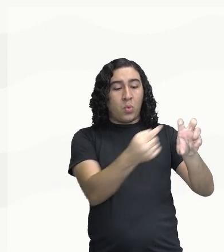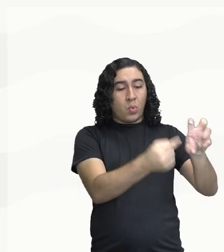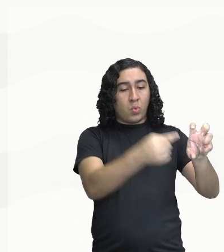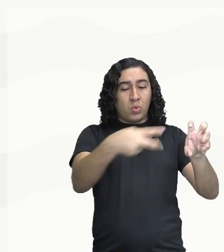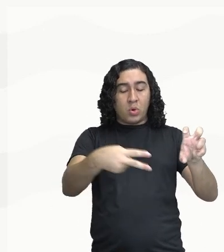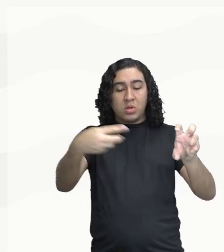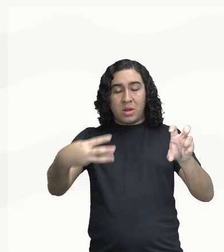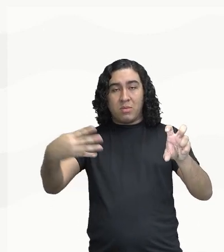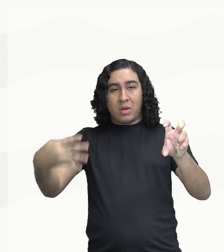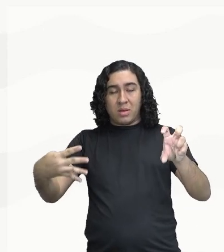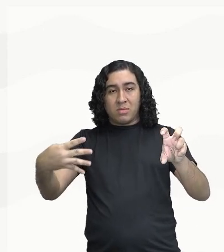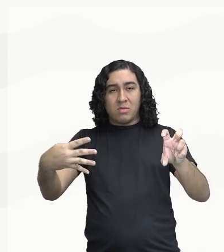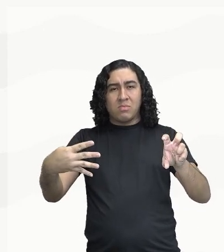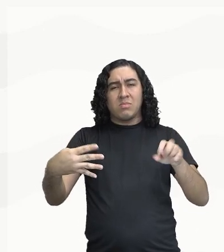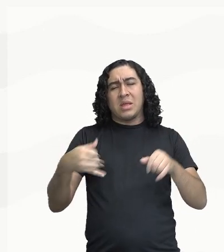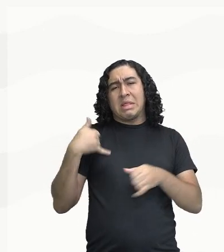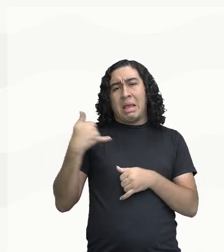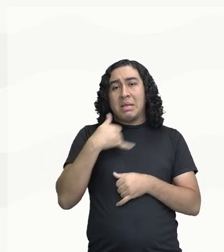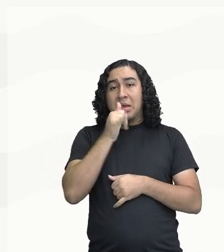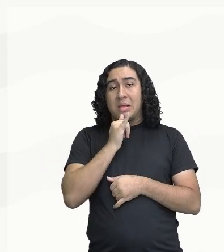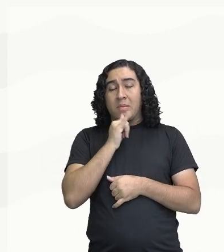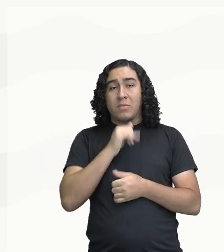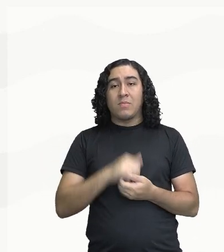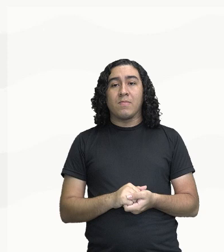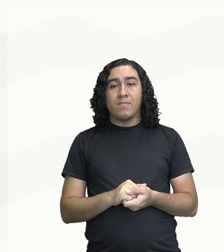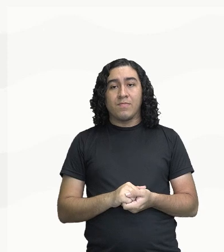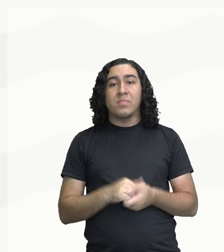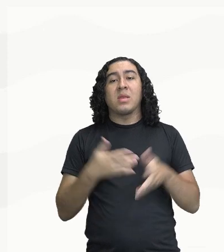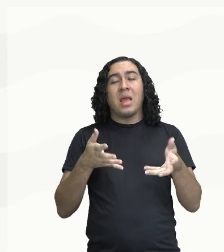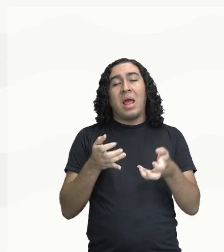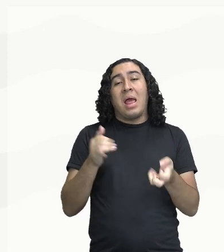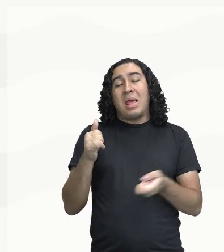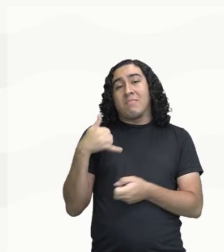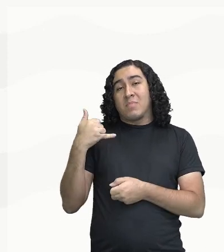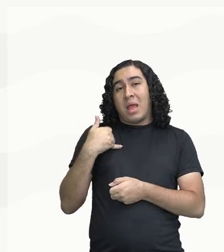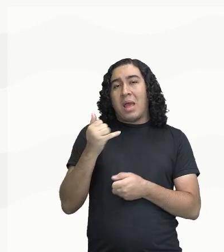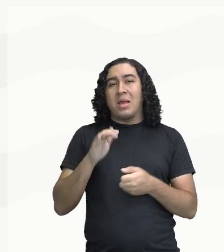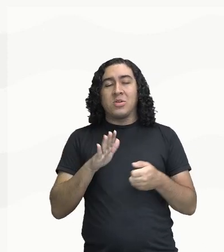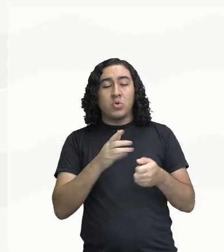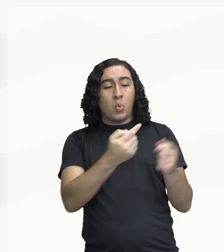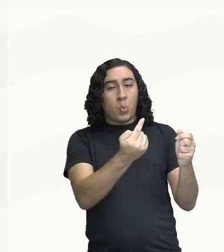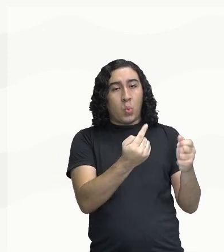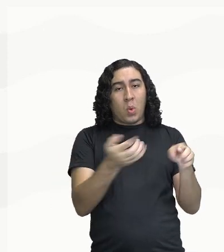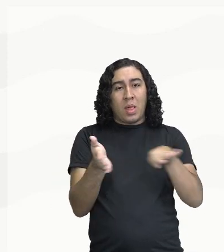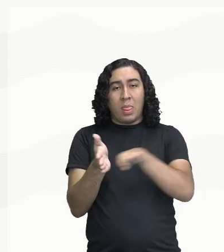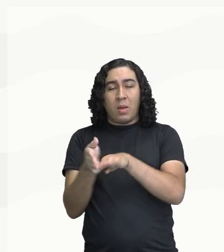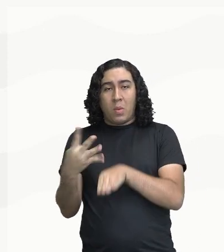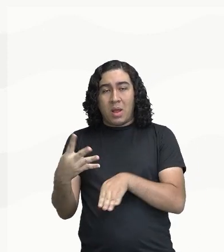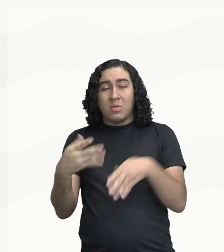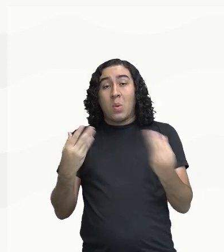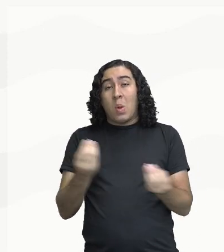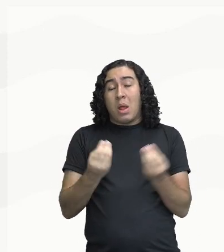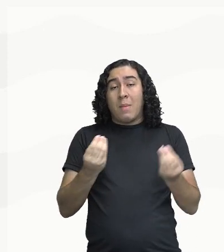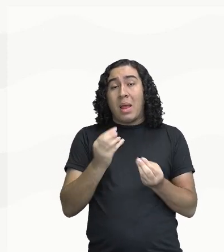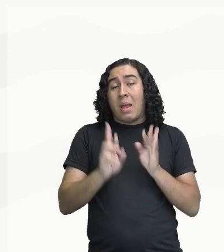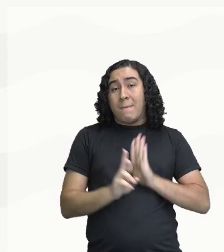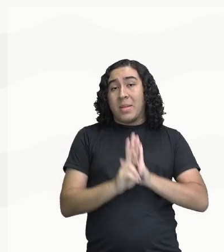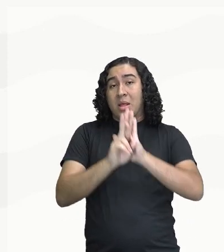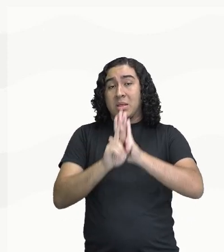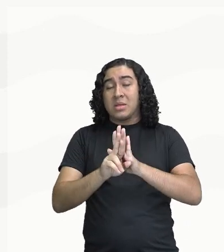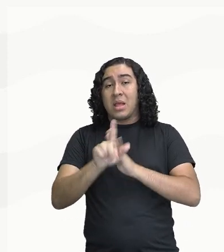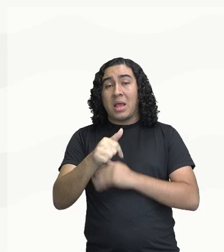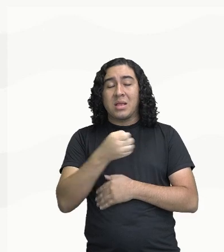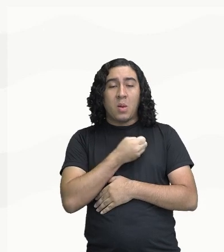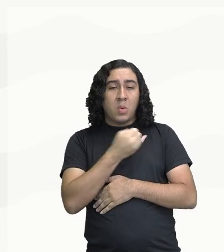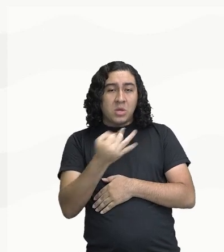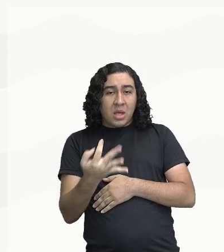Vamos falar em idade. Então, eu quero idades de 1 até 4. Como eu posso representar esse intervalo de